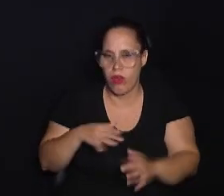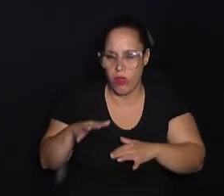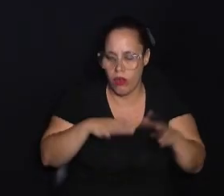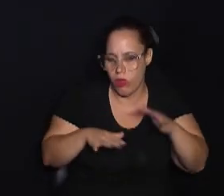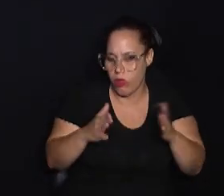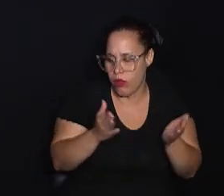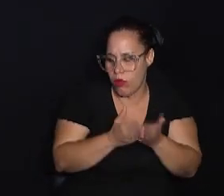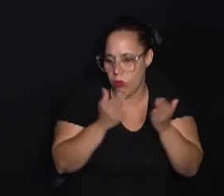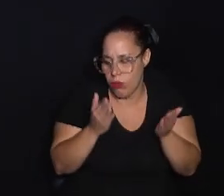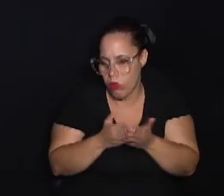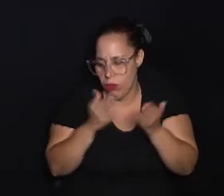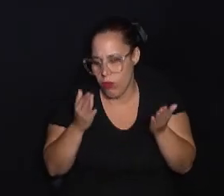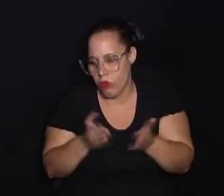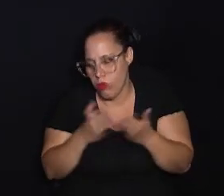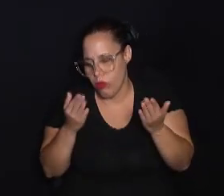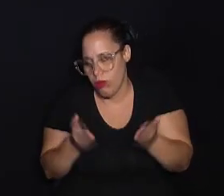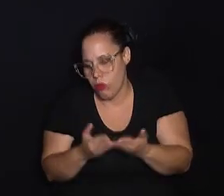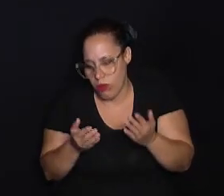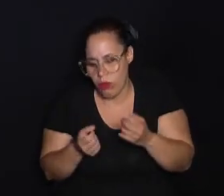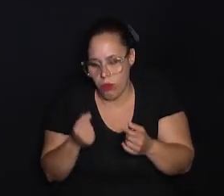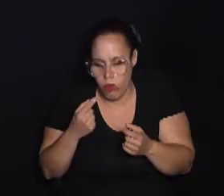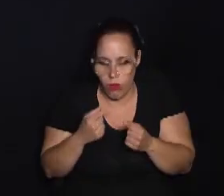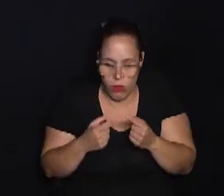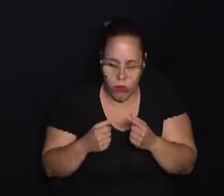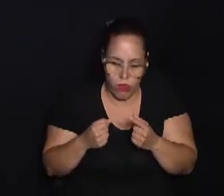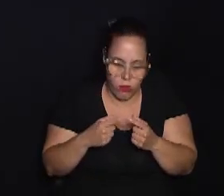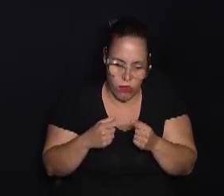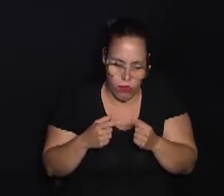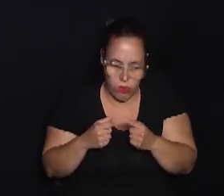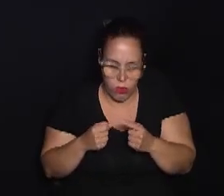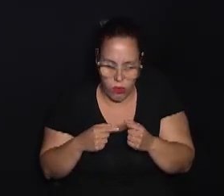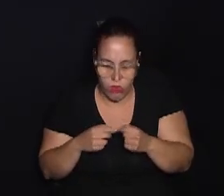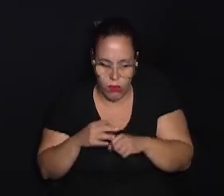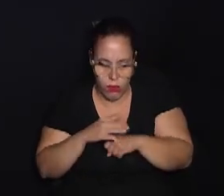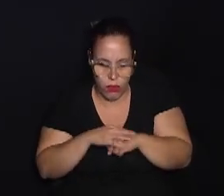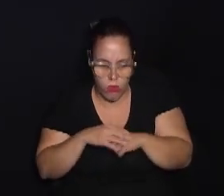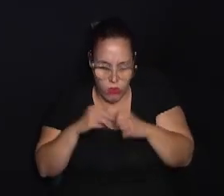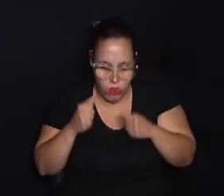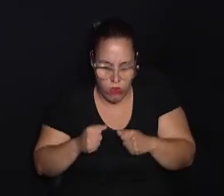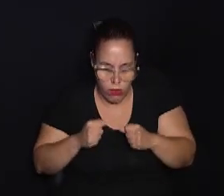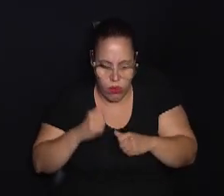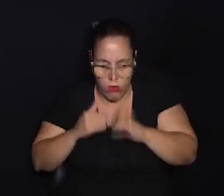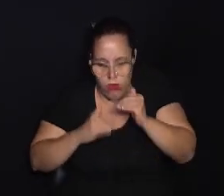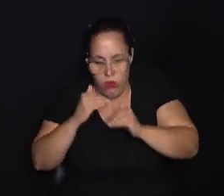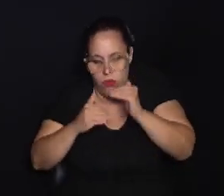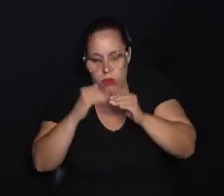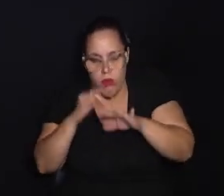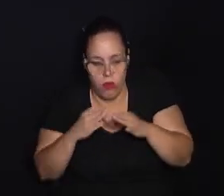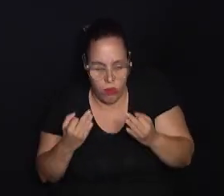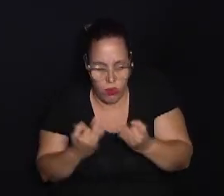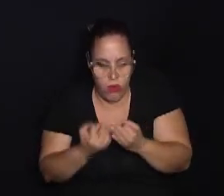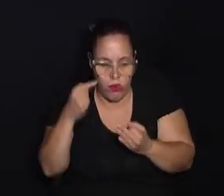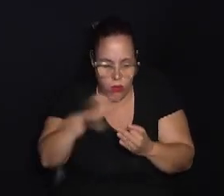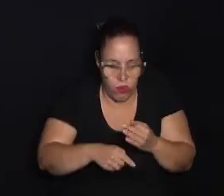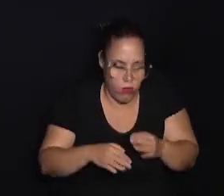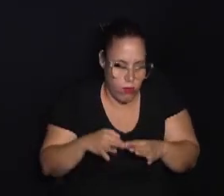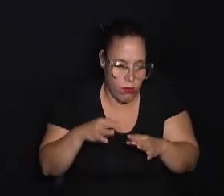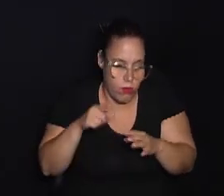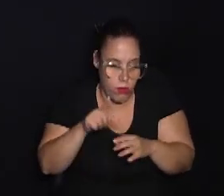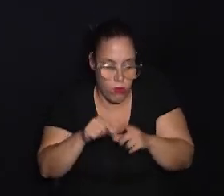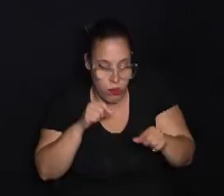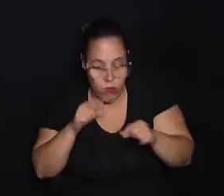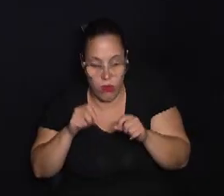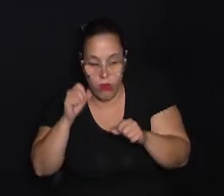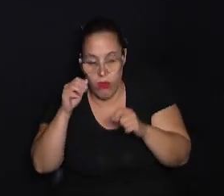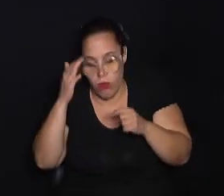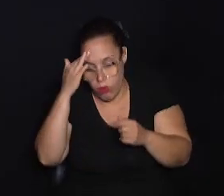pobre, né? Que tipo de doença que ela pode desenvolver? Esse médico da família vai detectar, vai